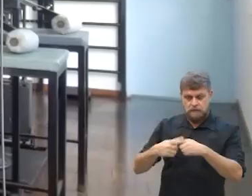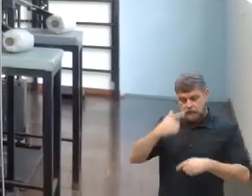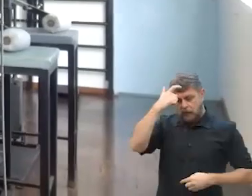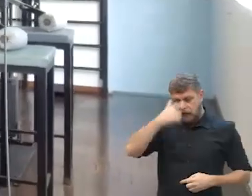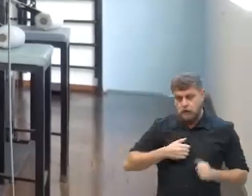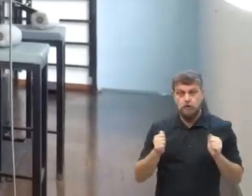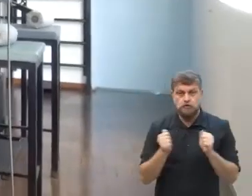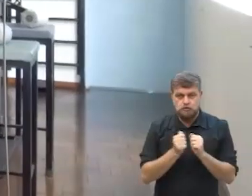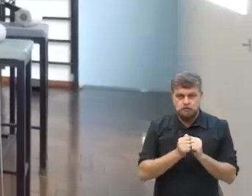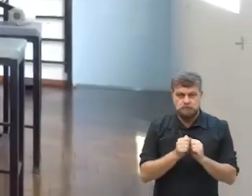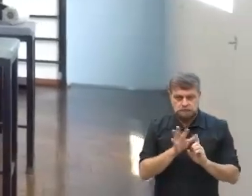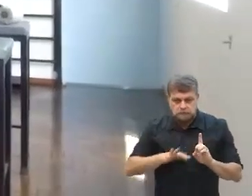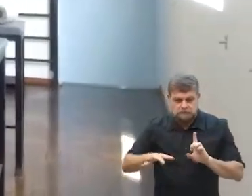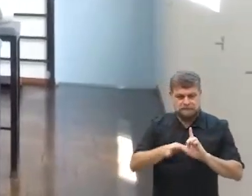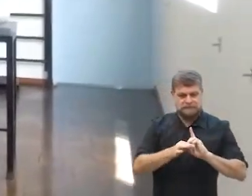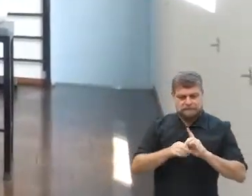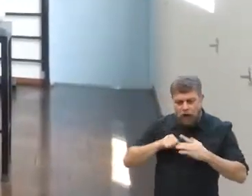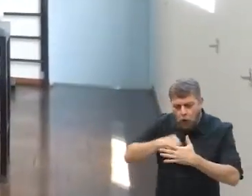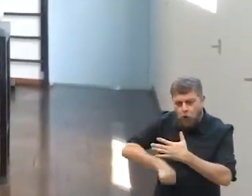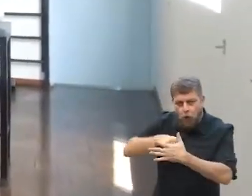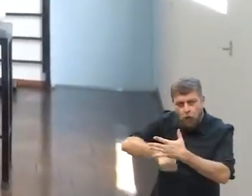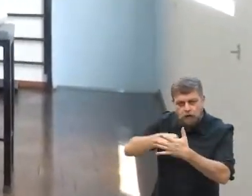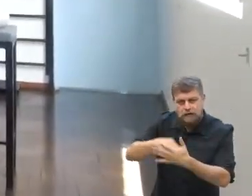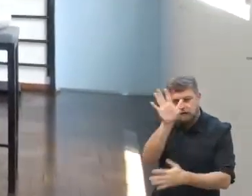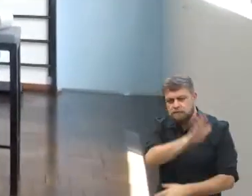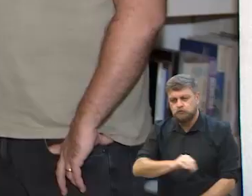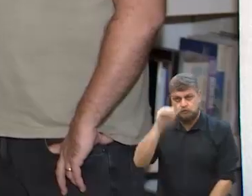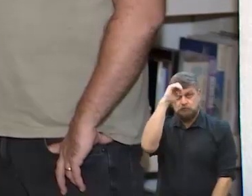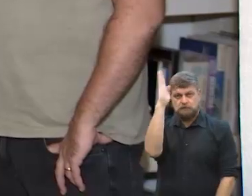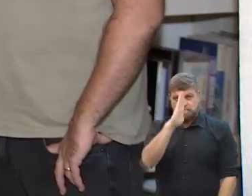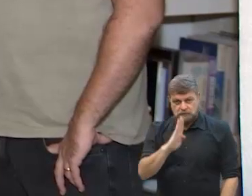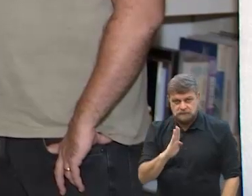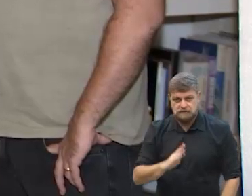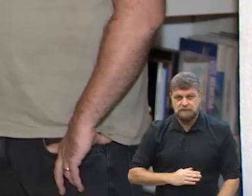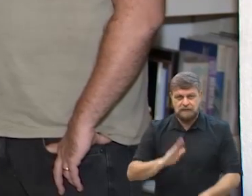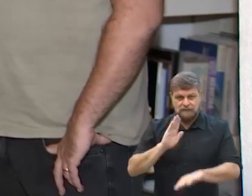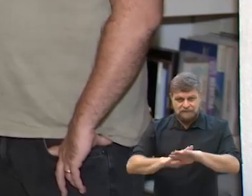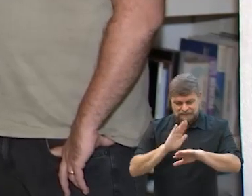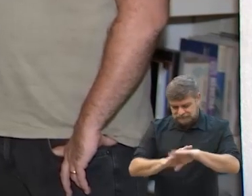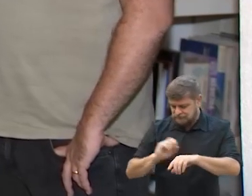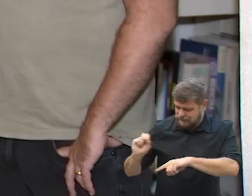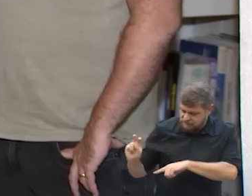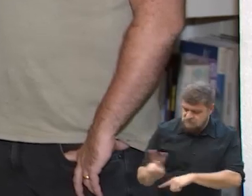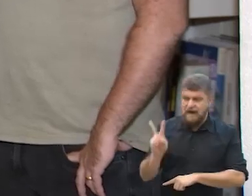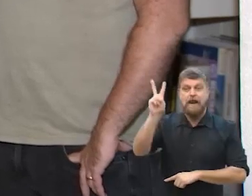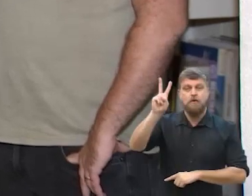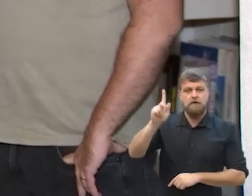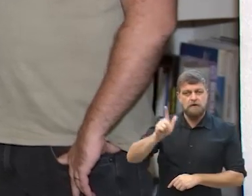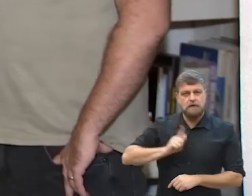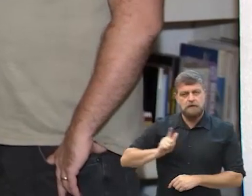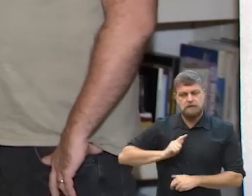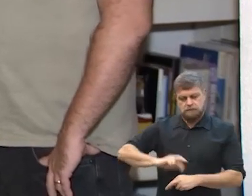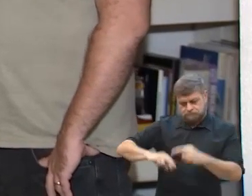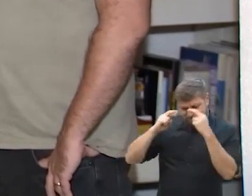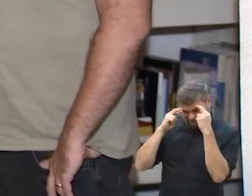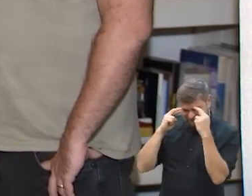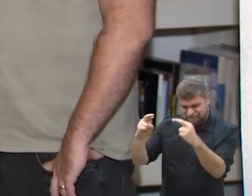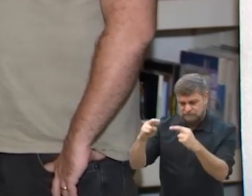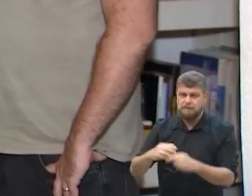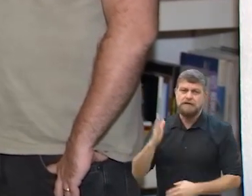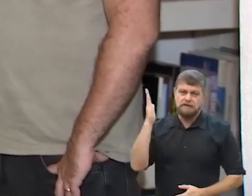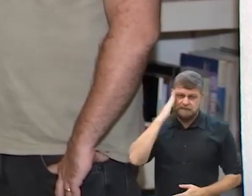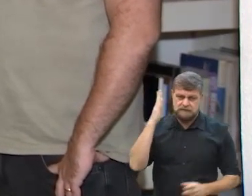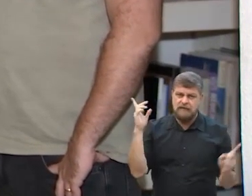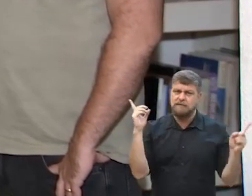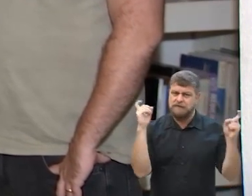como eu, que estão aí pelo Brasil, lutando, fazendo valer, fazendo respeitar, e tem muitas